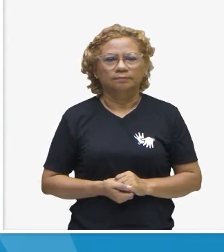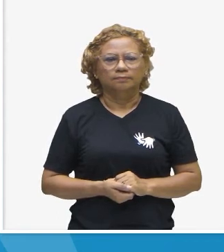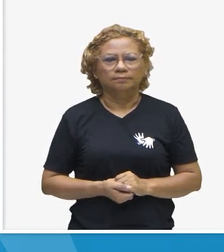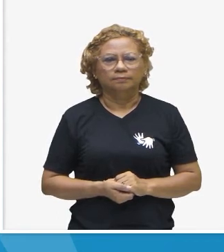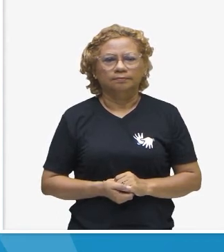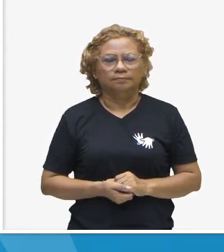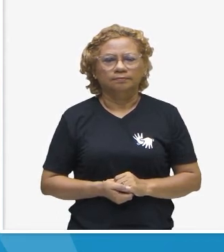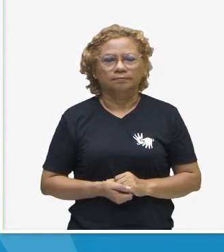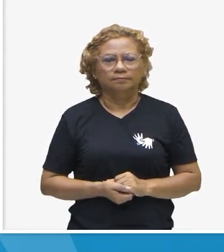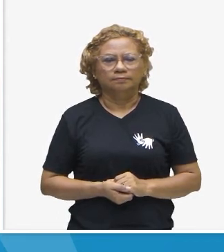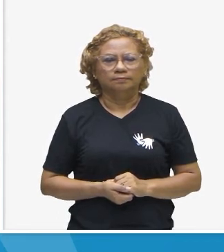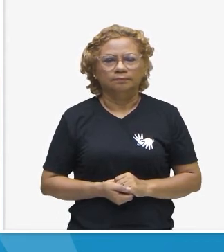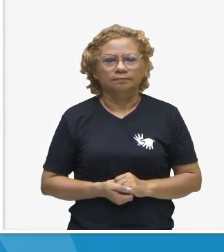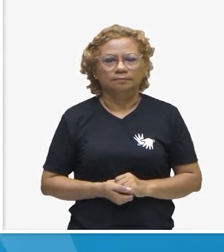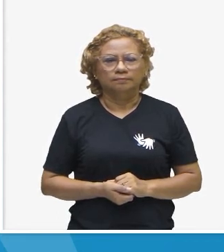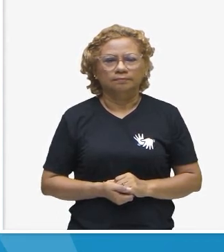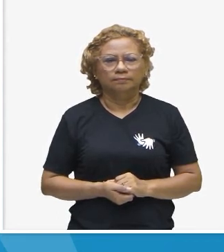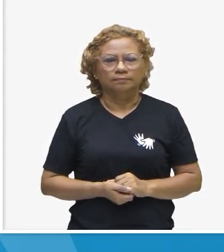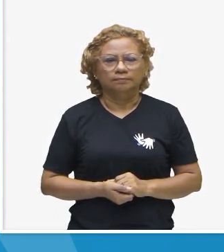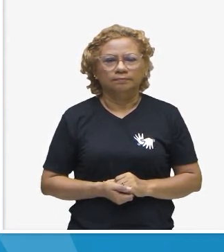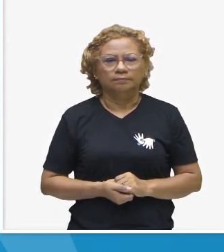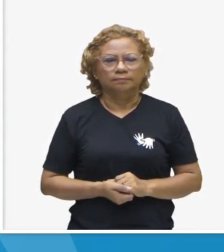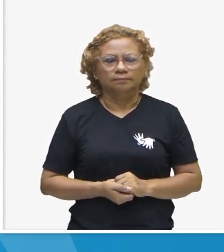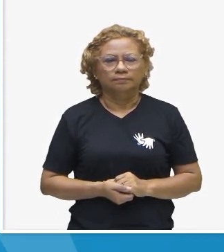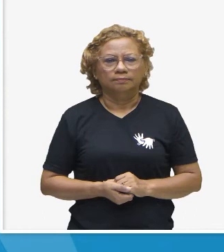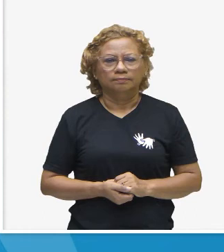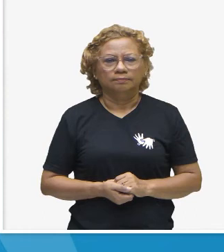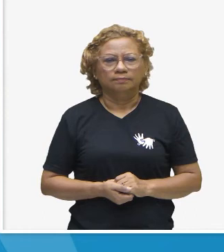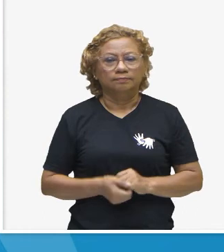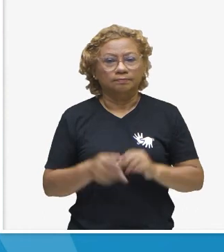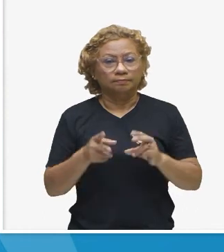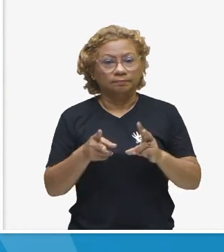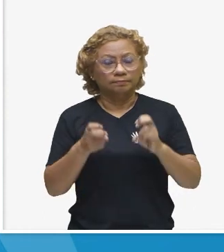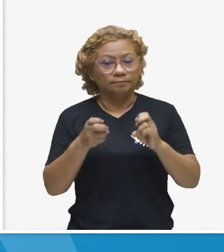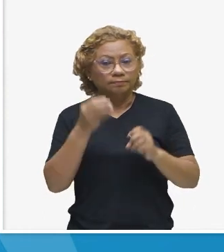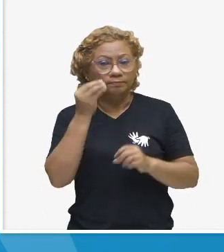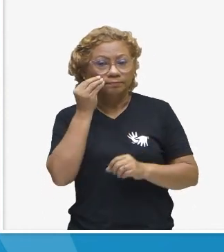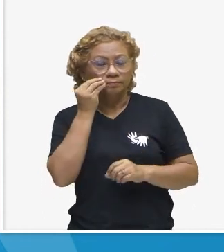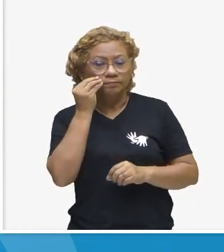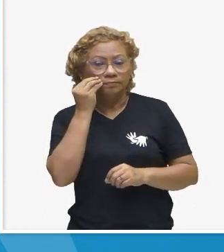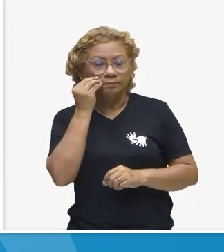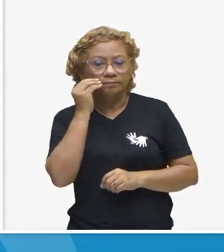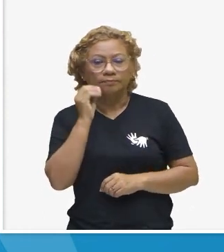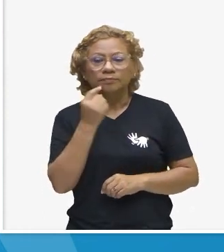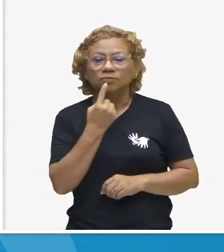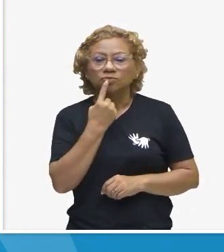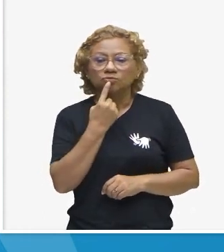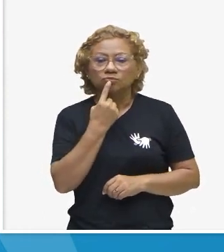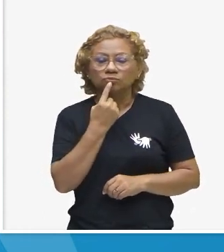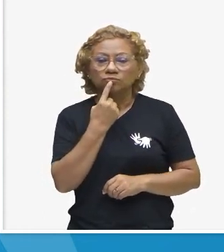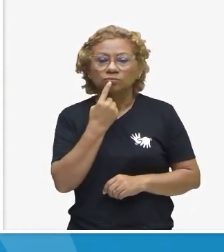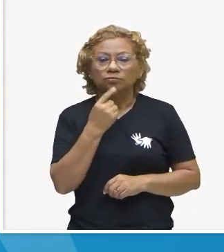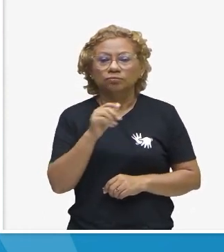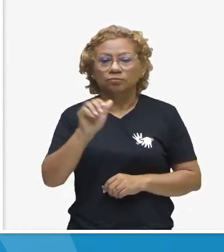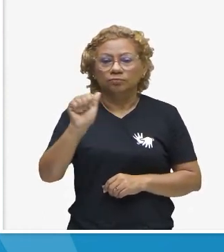O ângulo vermelho, que vou transportar aqui para baixo.